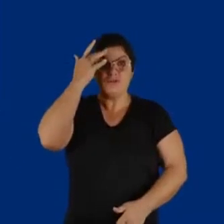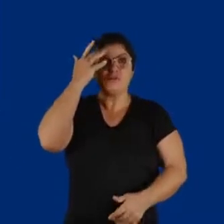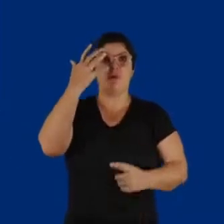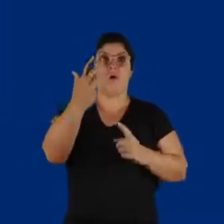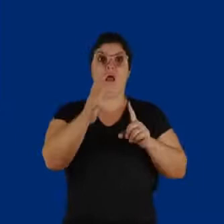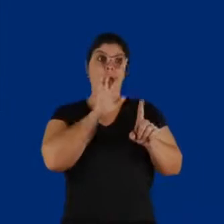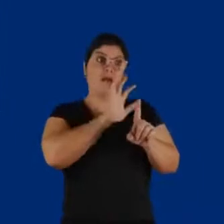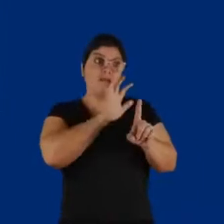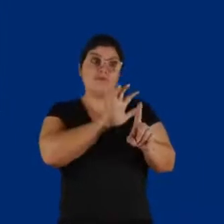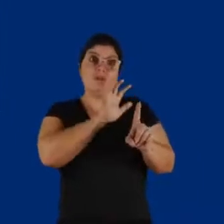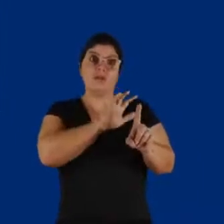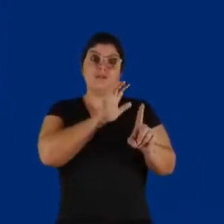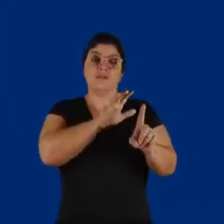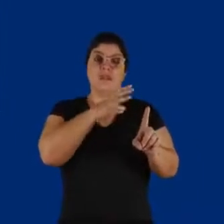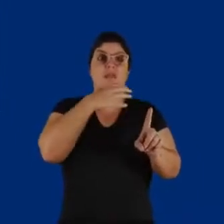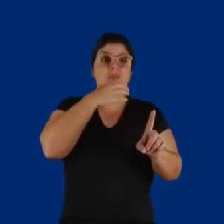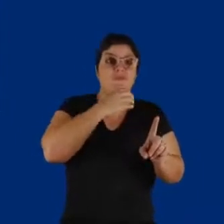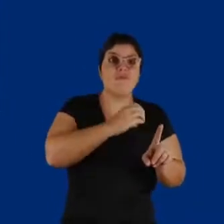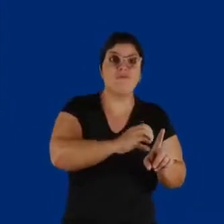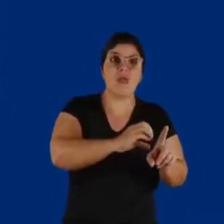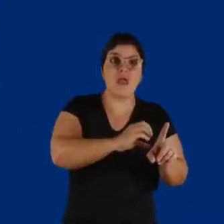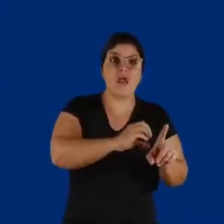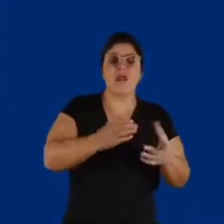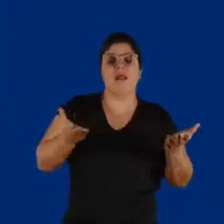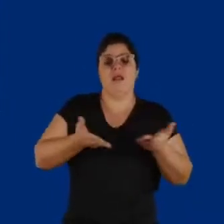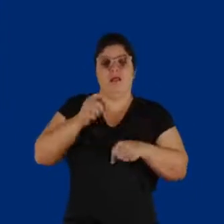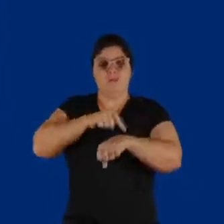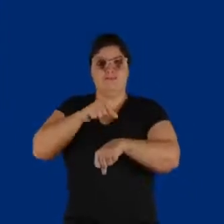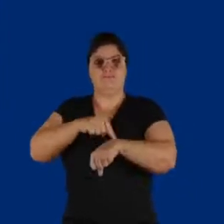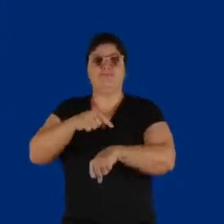momento. Estão sendo mobilizados nesse momento.